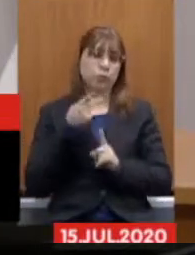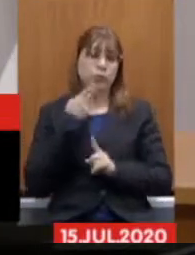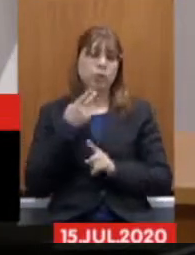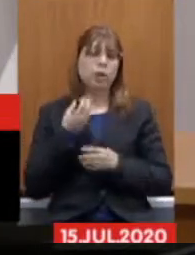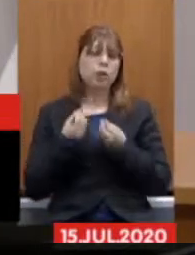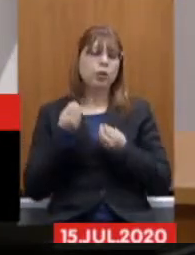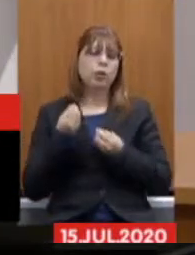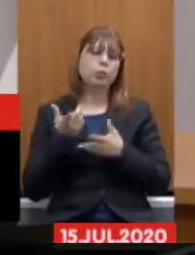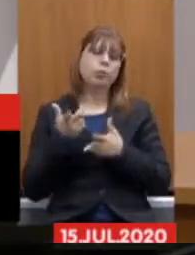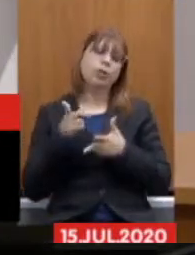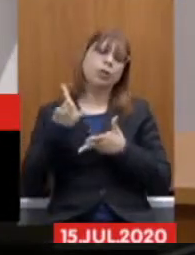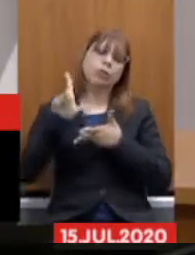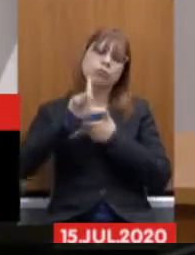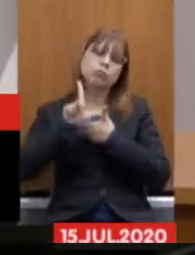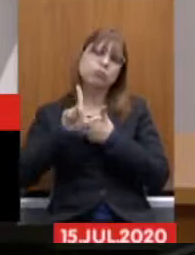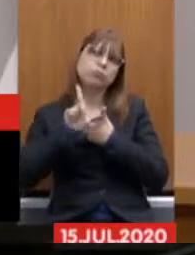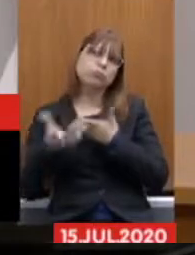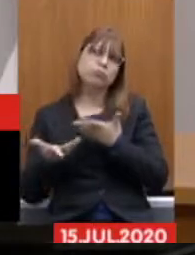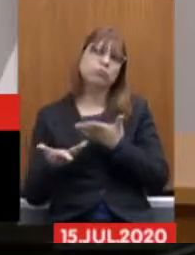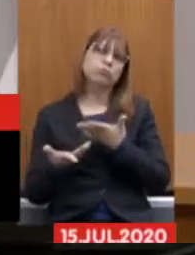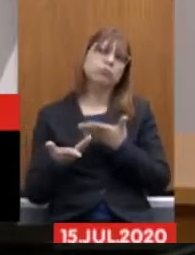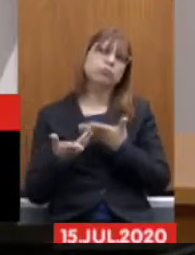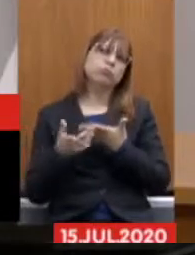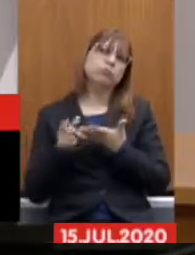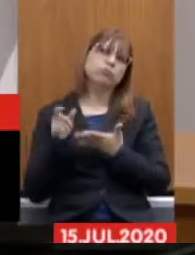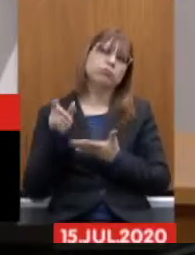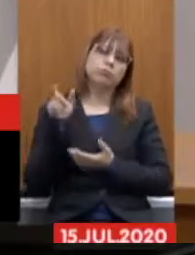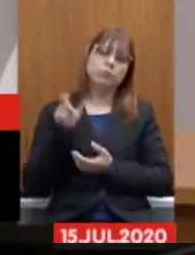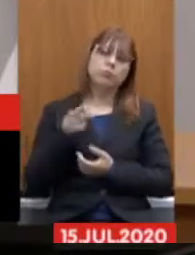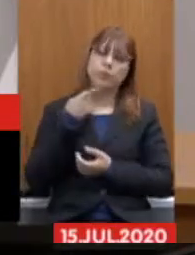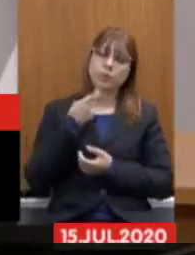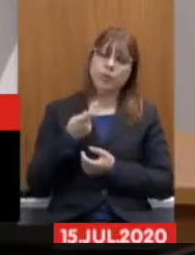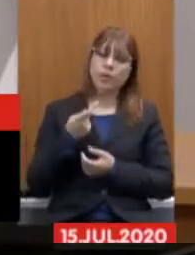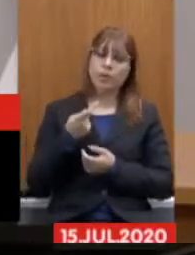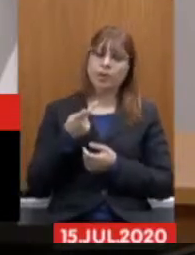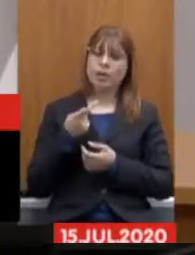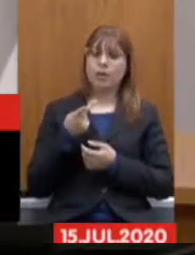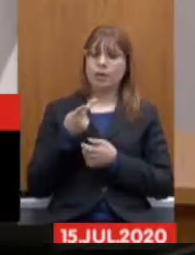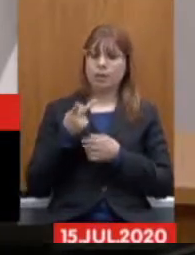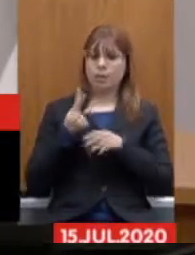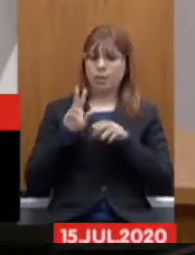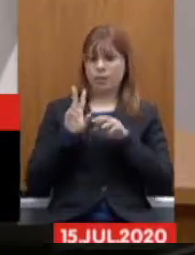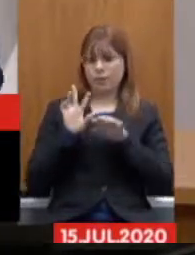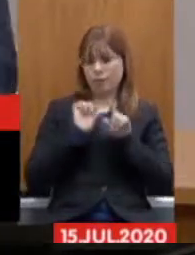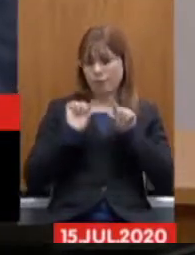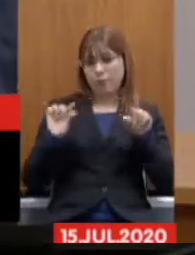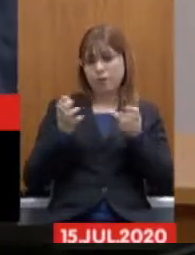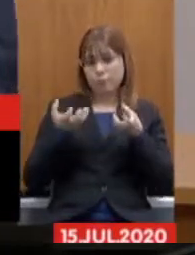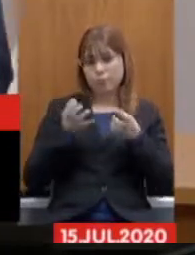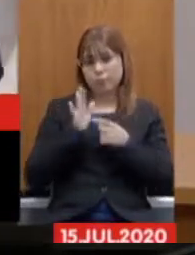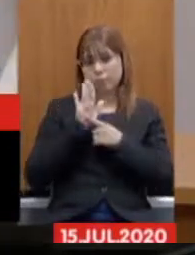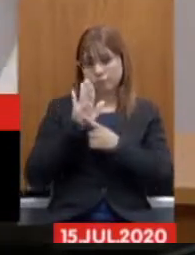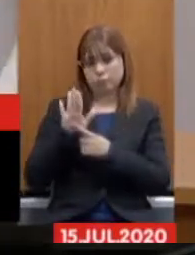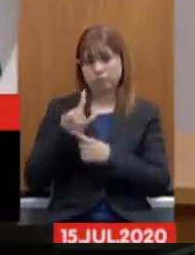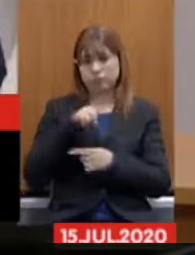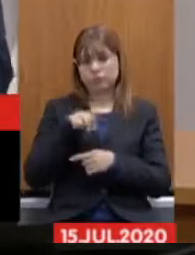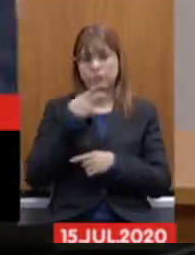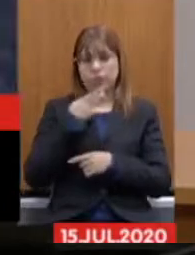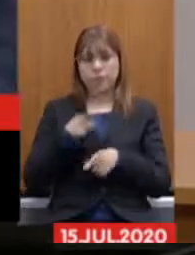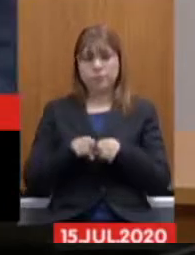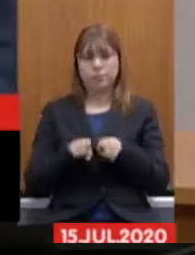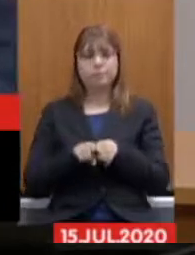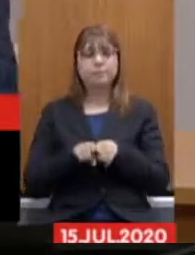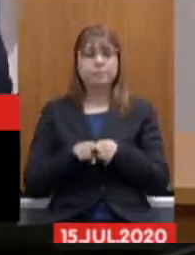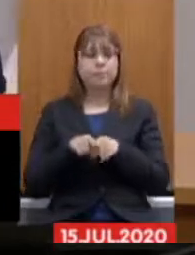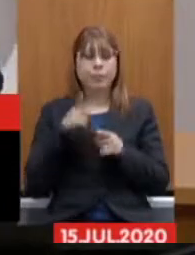legislador o russo disse uma frase que eu achei lapidar gostaria de trazer aqui para vocês a grande